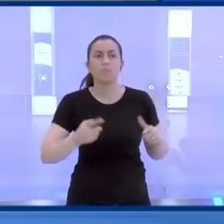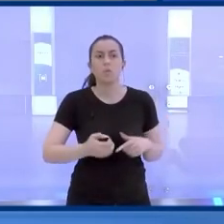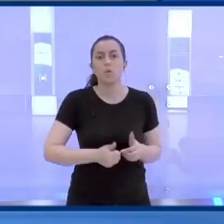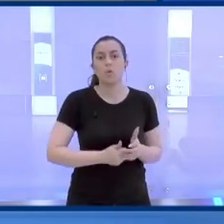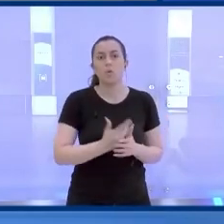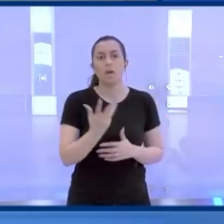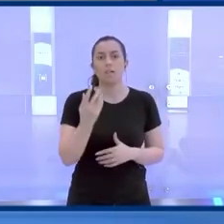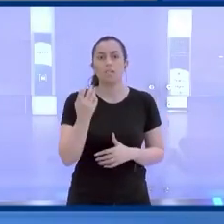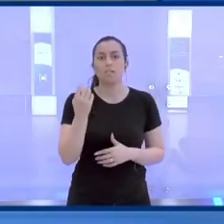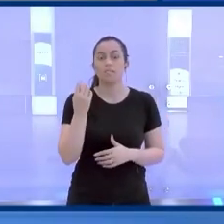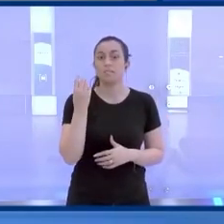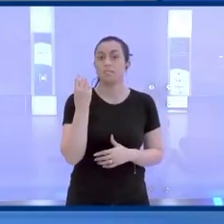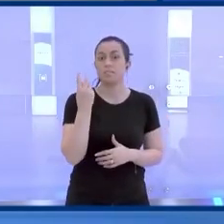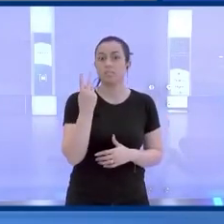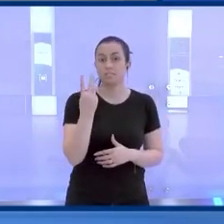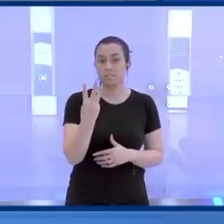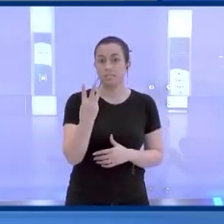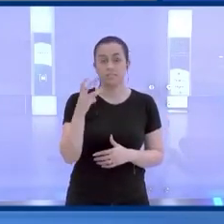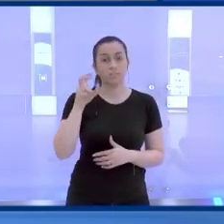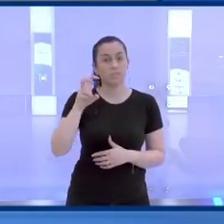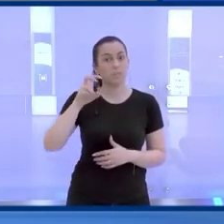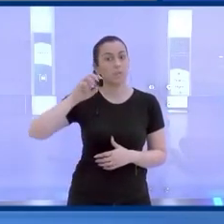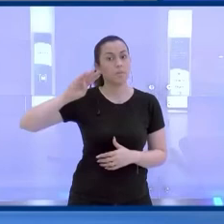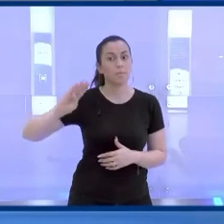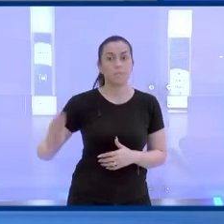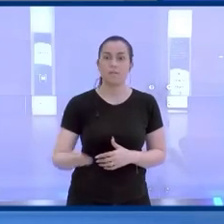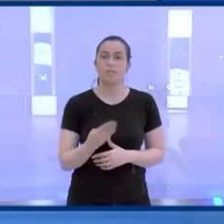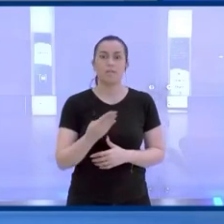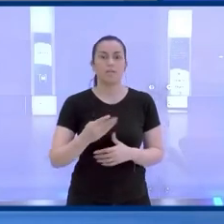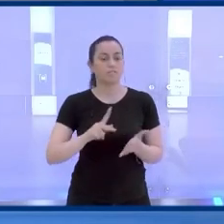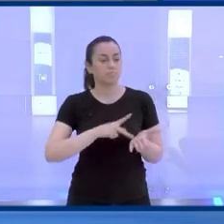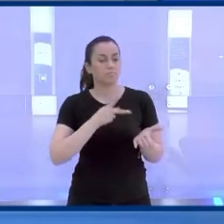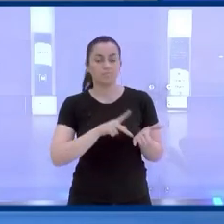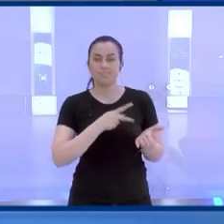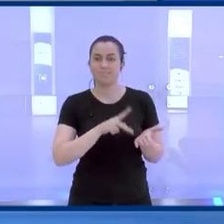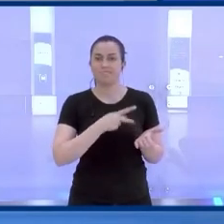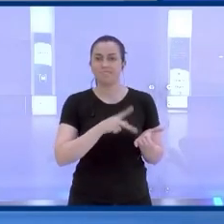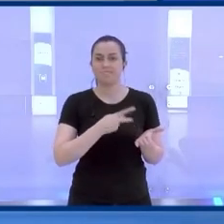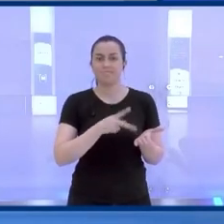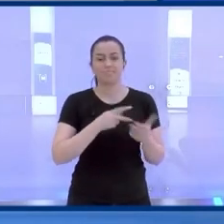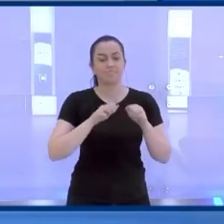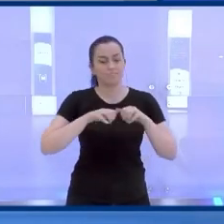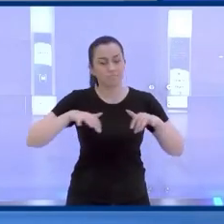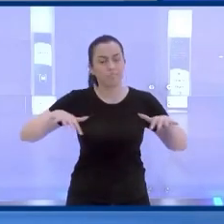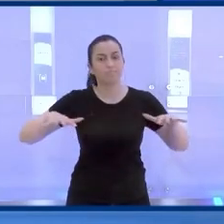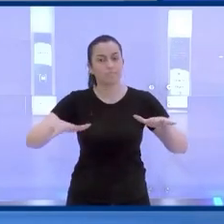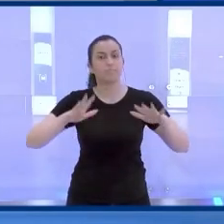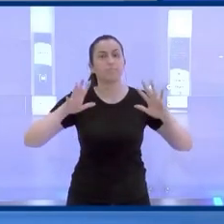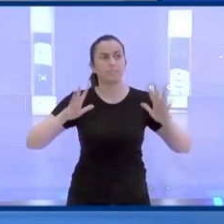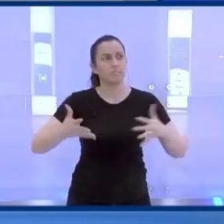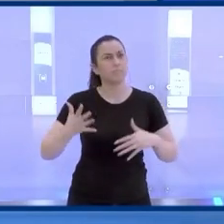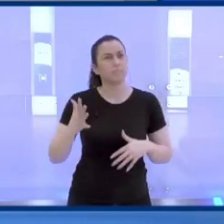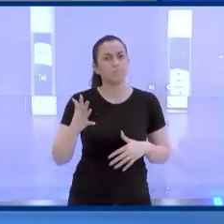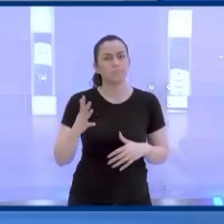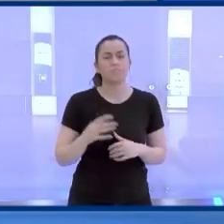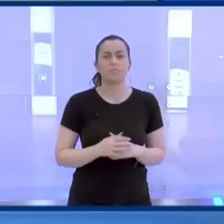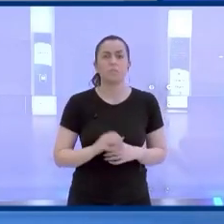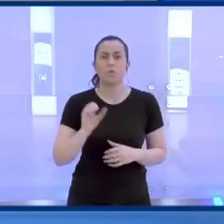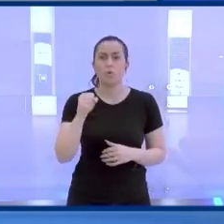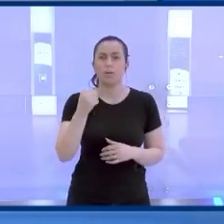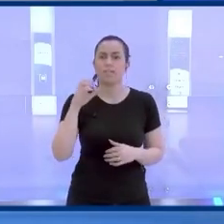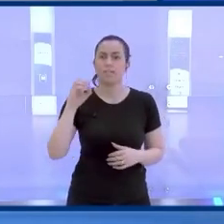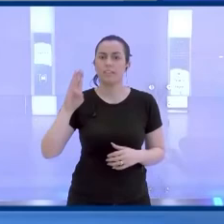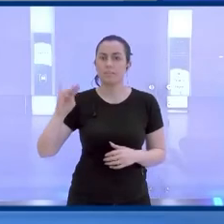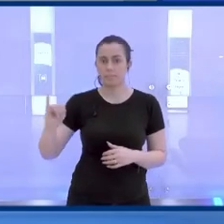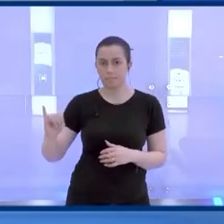que 350 bilhões em carteira de investimentos a serem atraídos para o Brasil. Já leiloamos algo em torno de 80 bi.